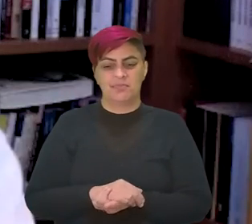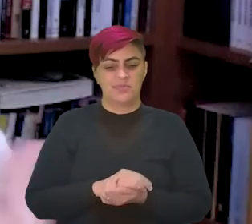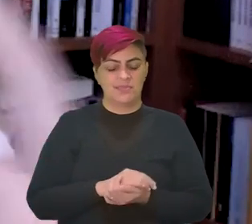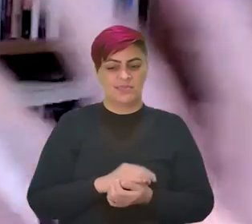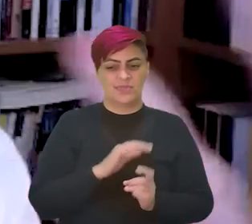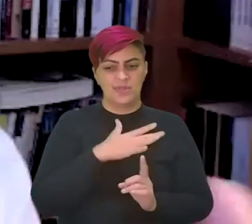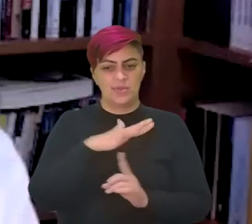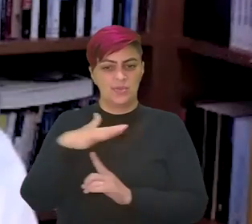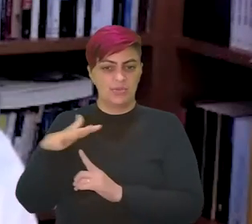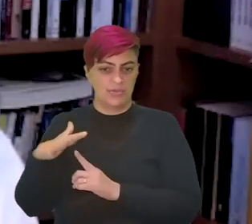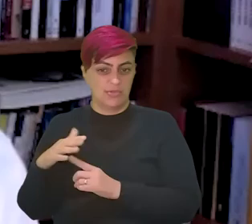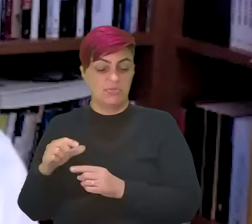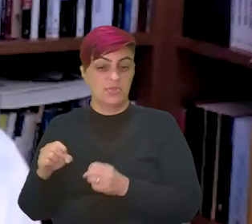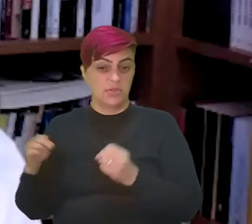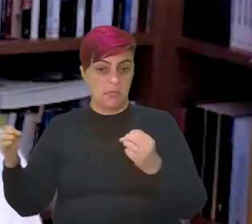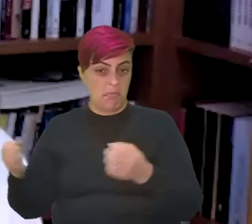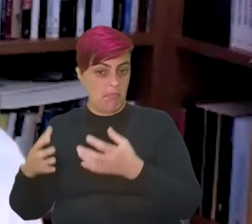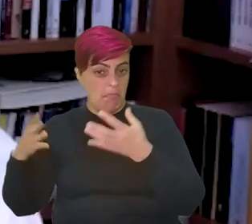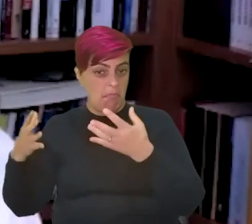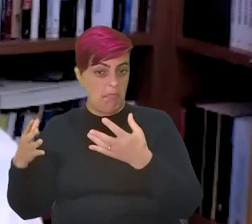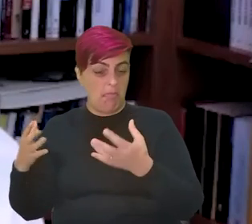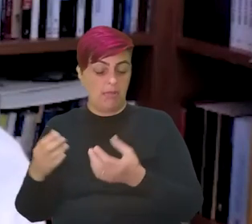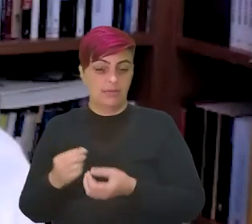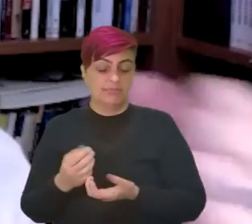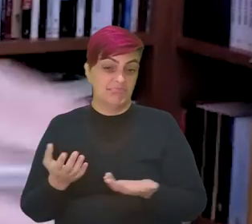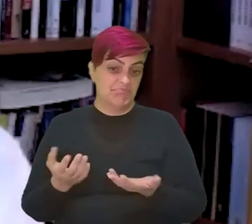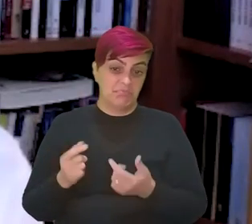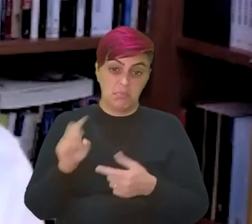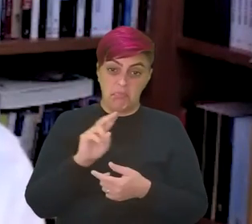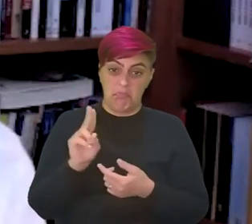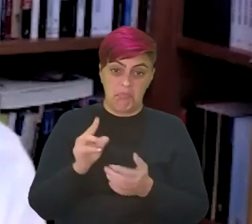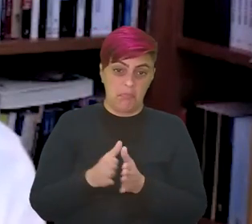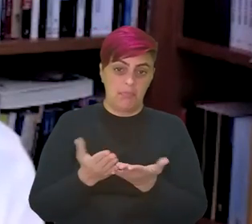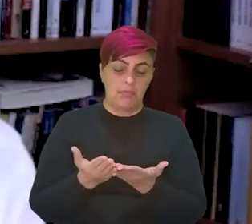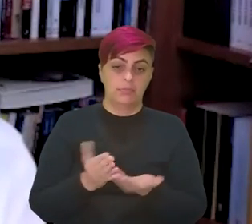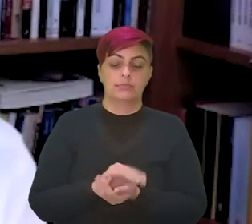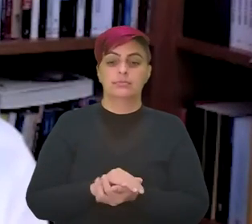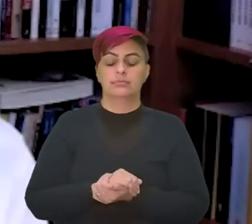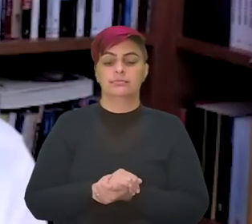Os Jardins de Coral e sua magia, né? Paloma.